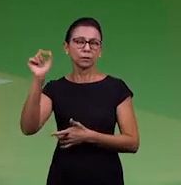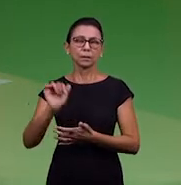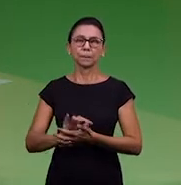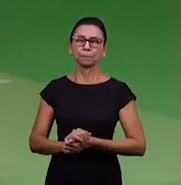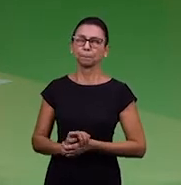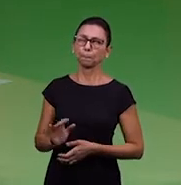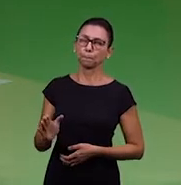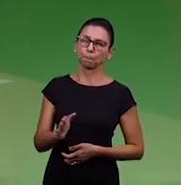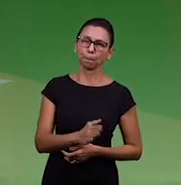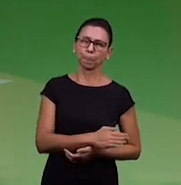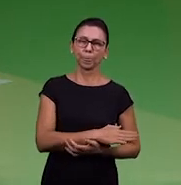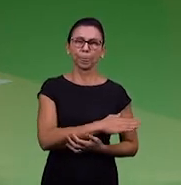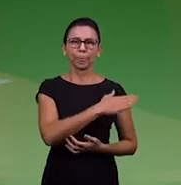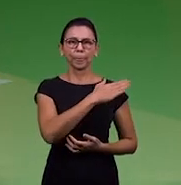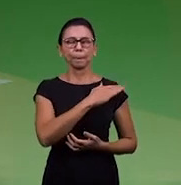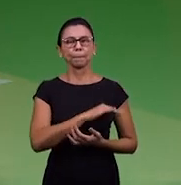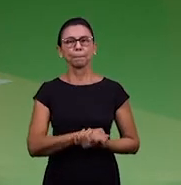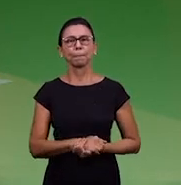O homem pecou,